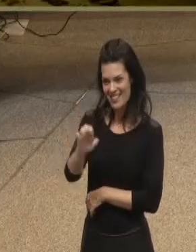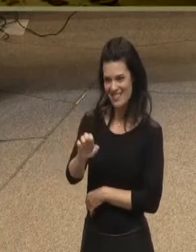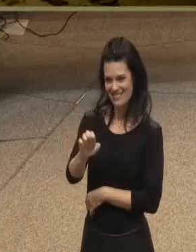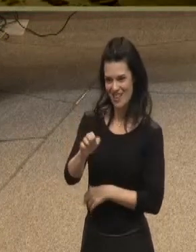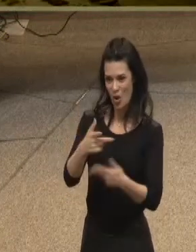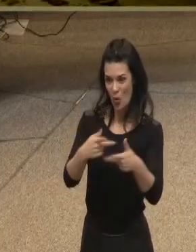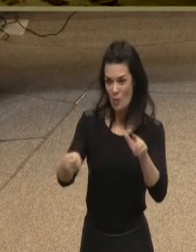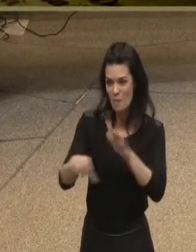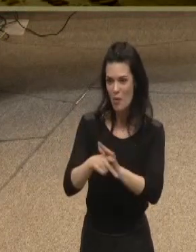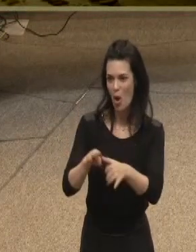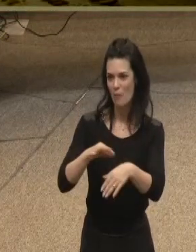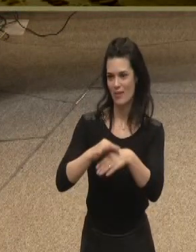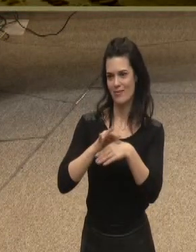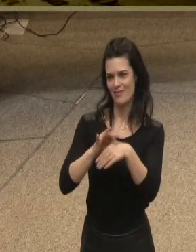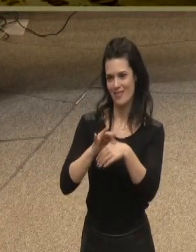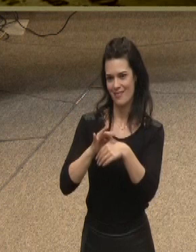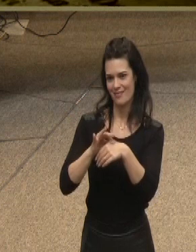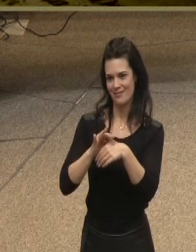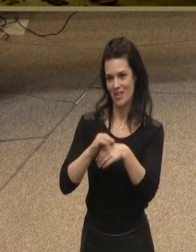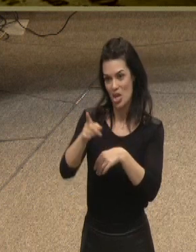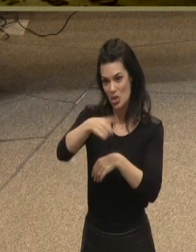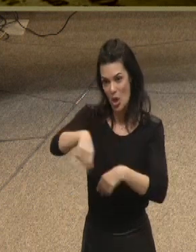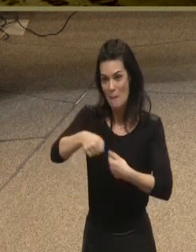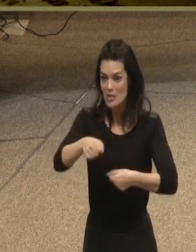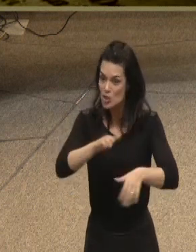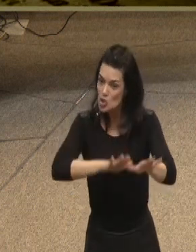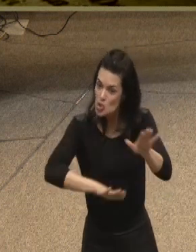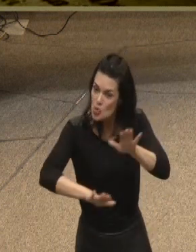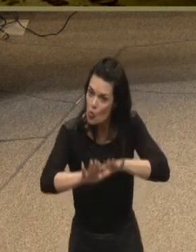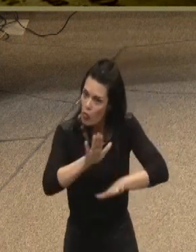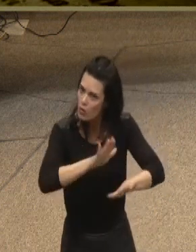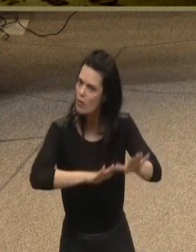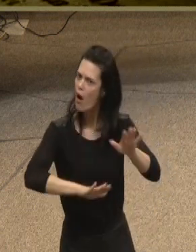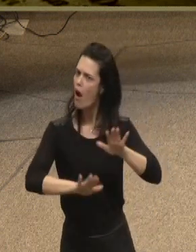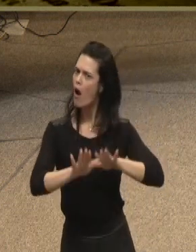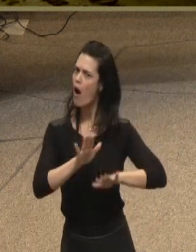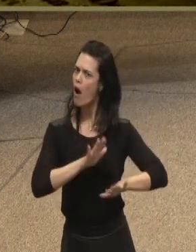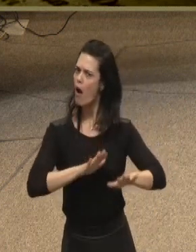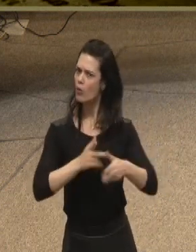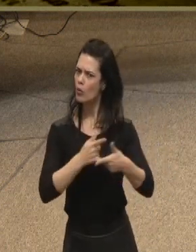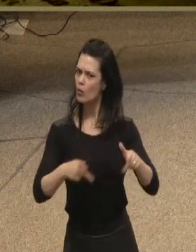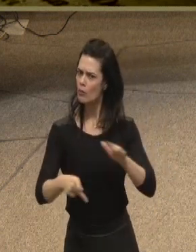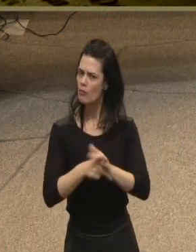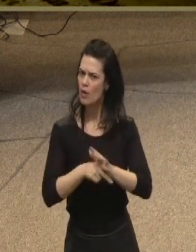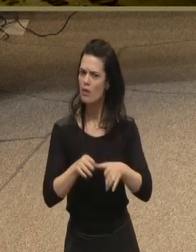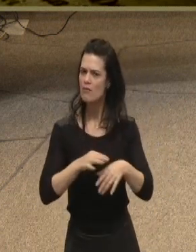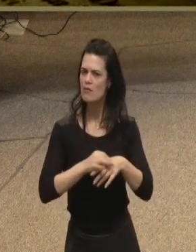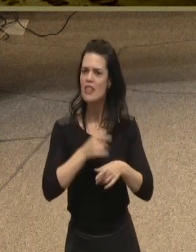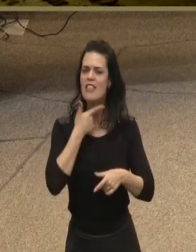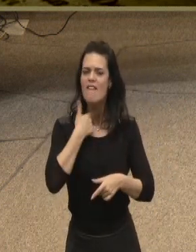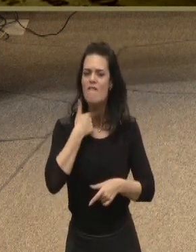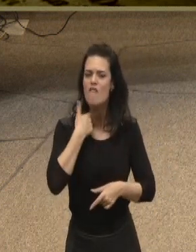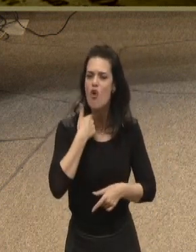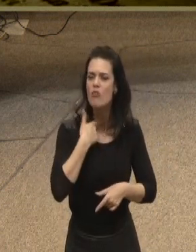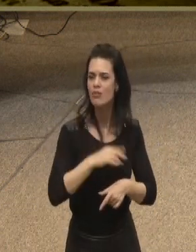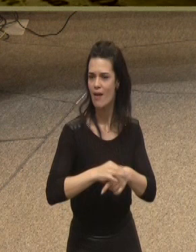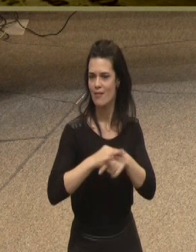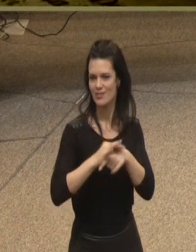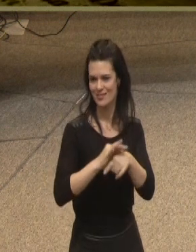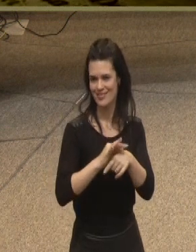discípulos: atentai-vos, tomai cuidado, tende muito cuidado com o fermento dos fariseus e